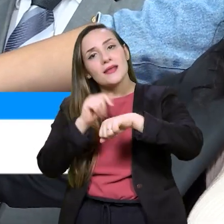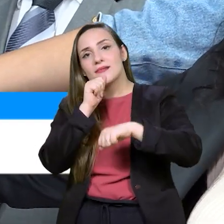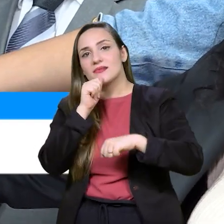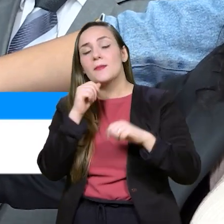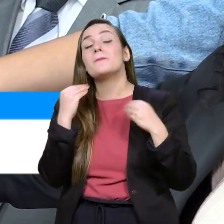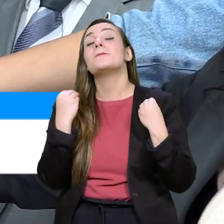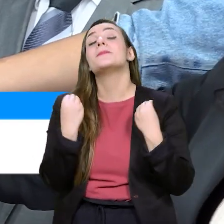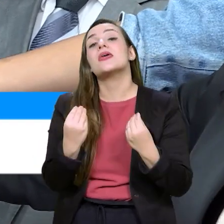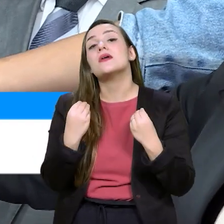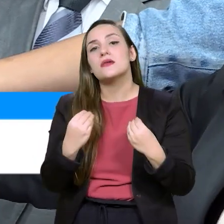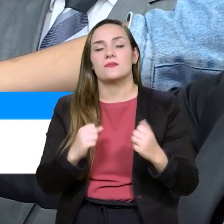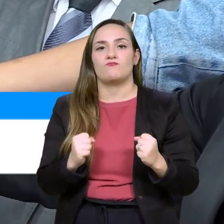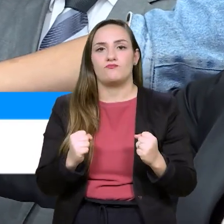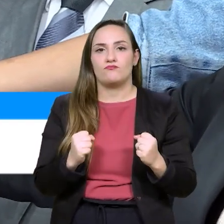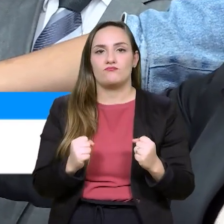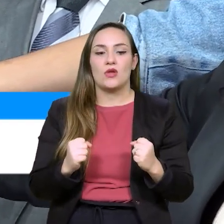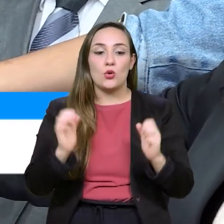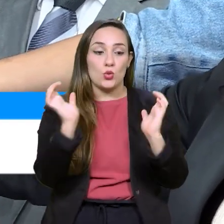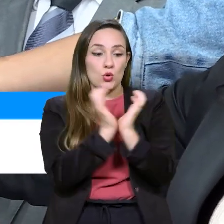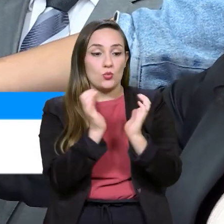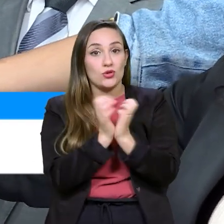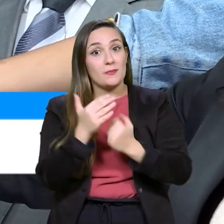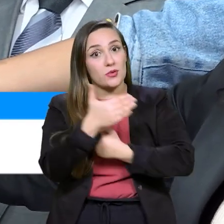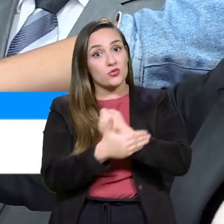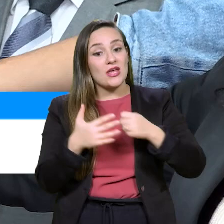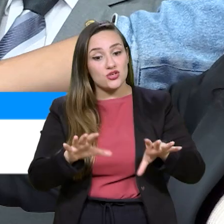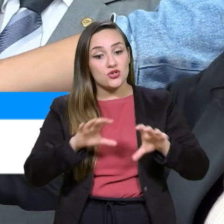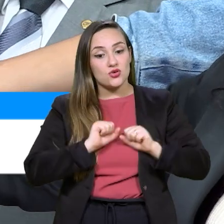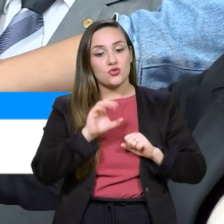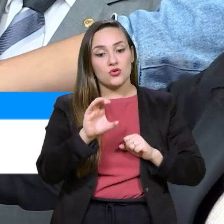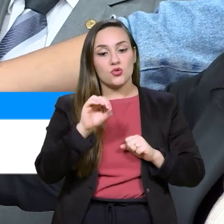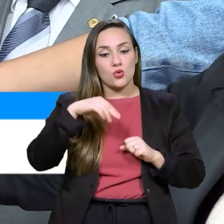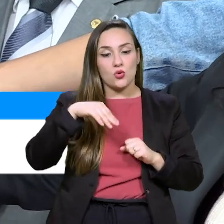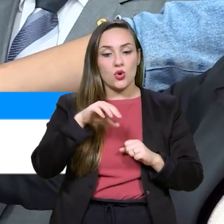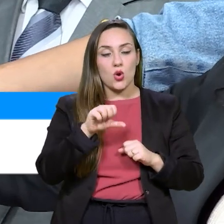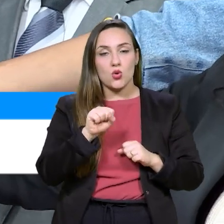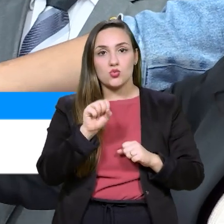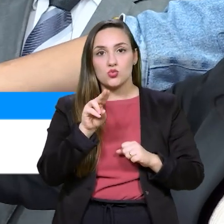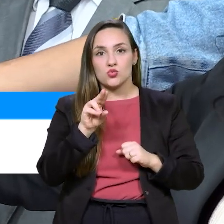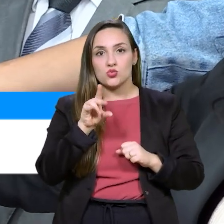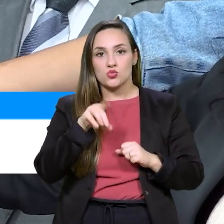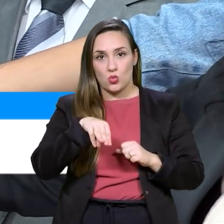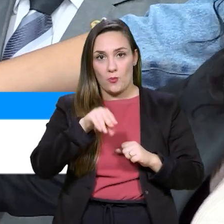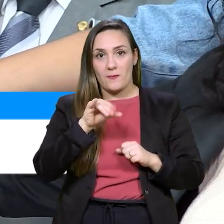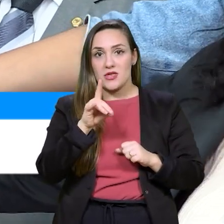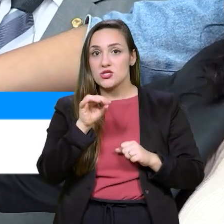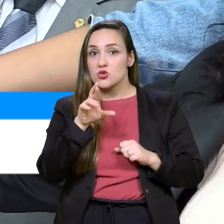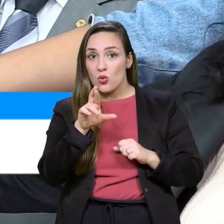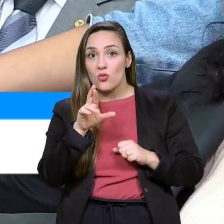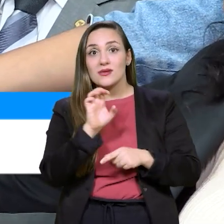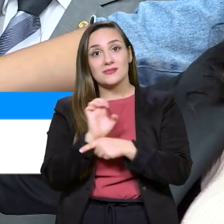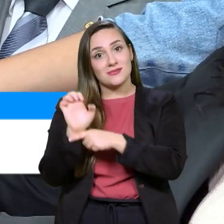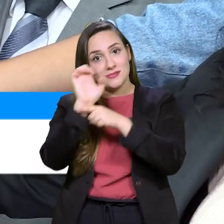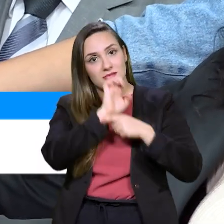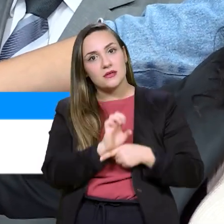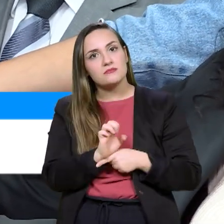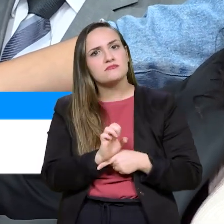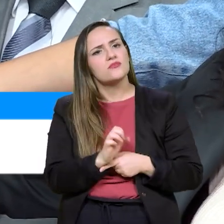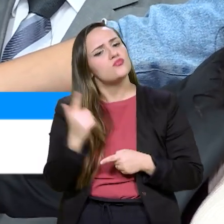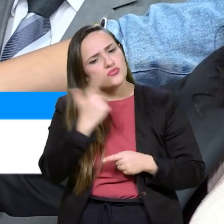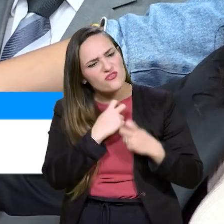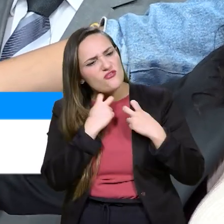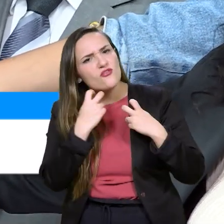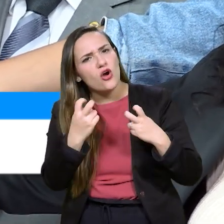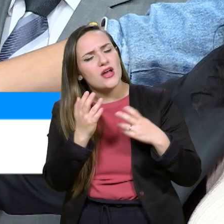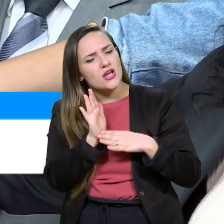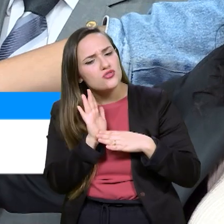de potencializar a Comissão da Defesa do Consumidor, a Frente Parlamentar da Defesa do Consumidor dos estados e dar voz a